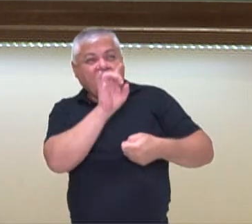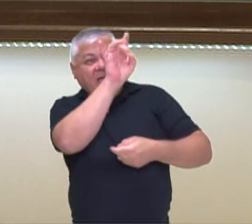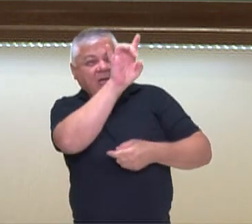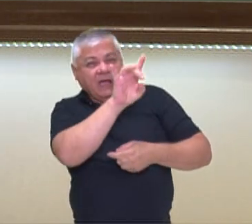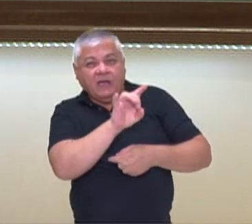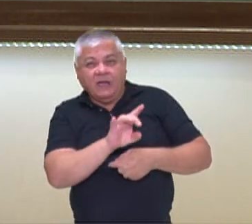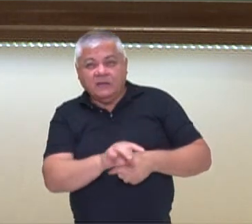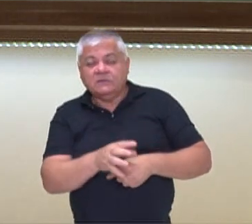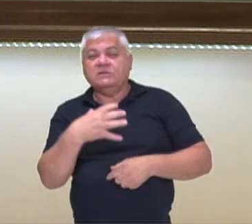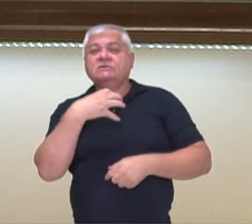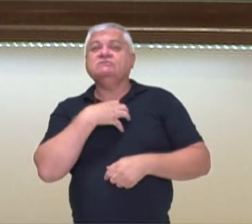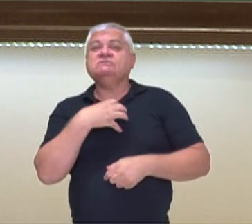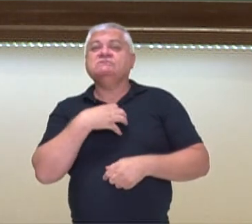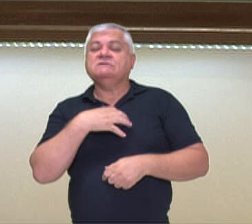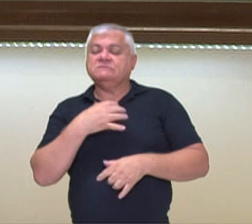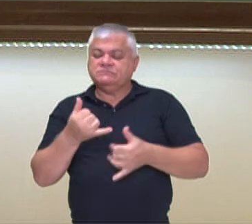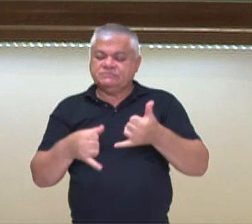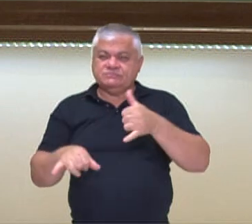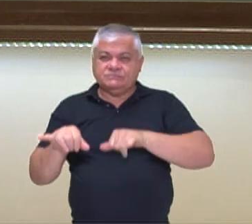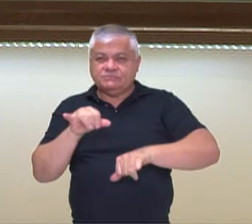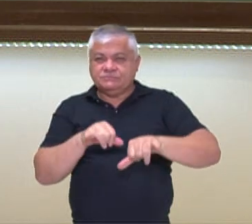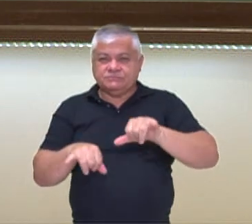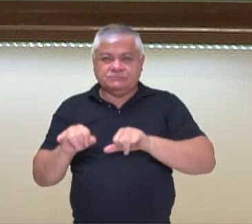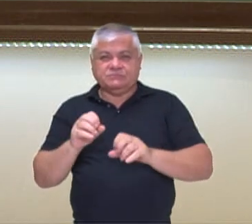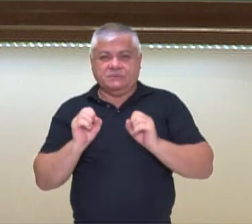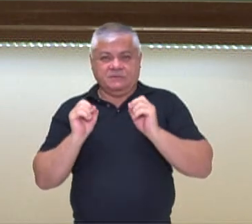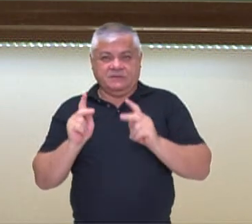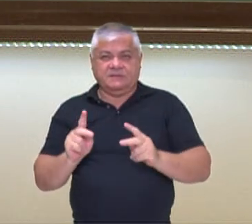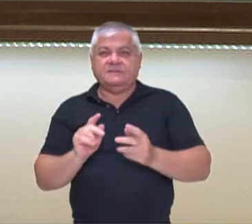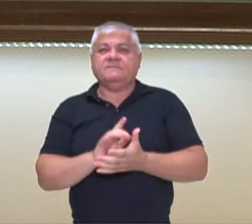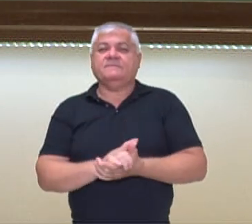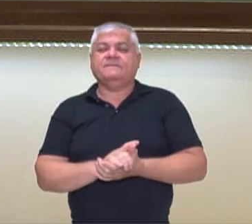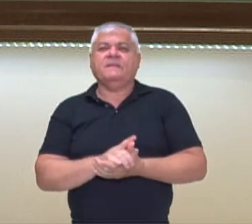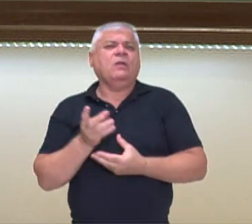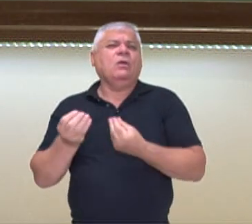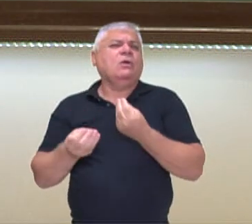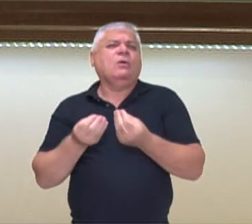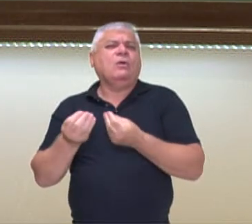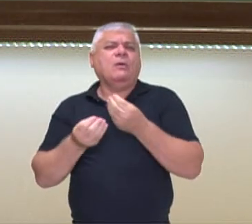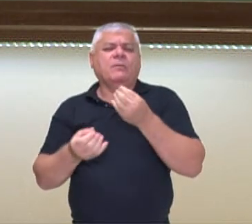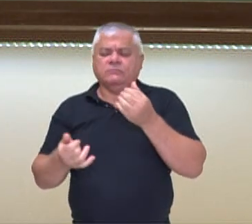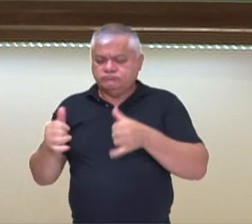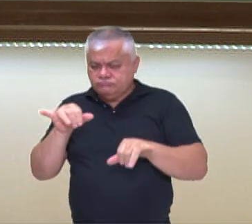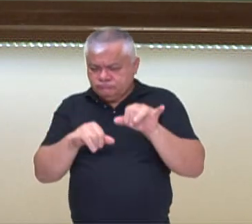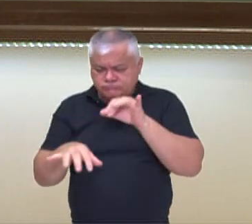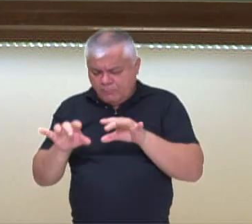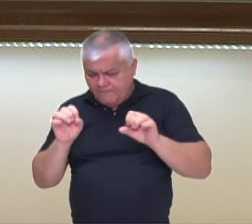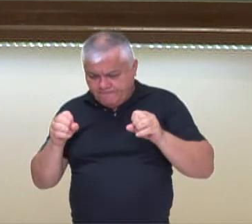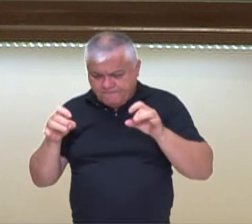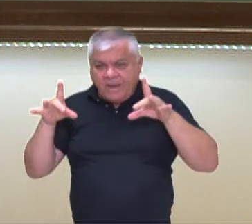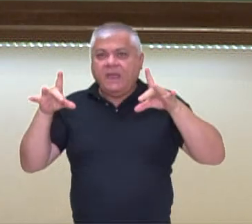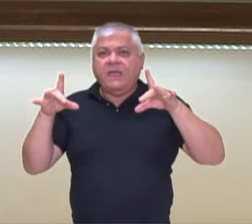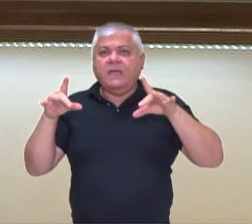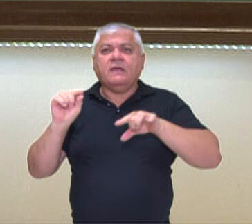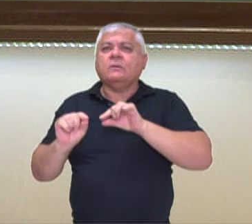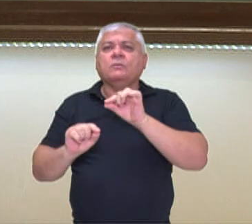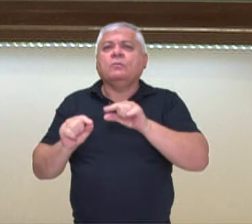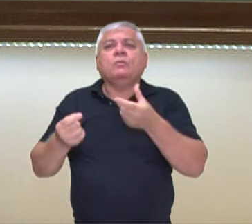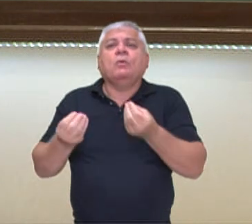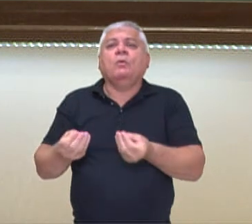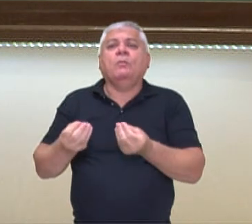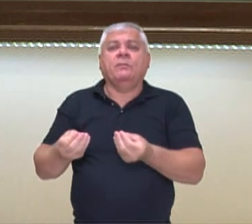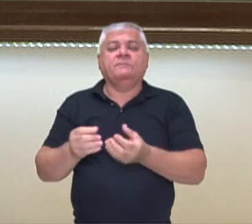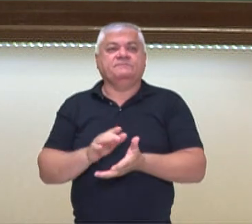modo de preparar essa reação, tá bem? Então, como que essa reação ocorre? Em que meio, de que forma ela se dá,